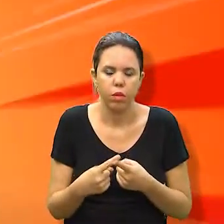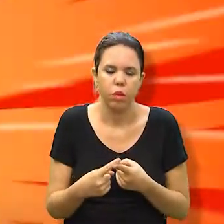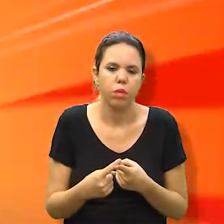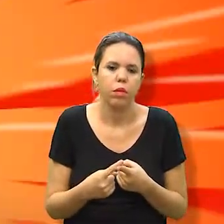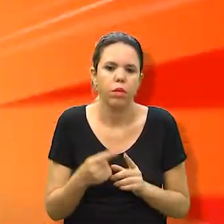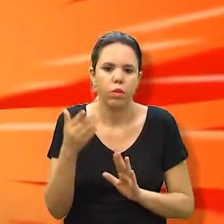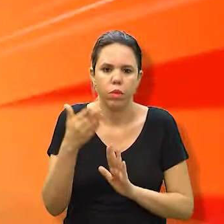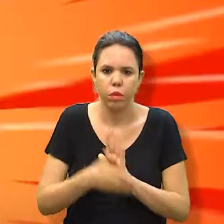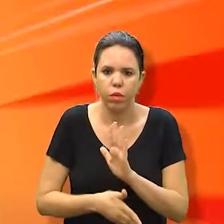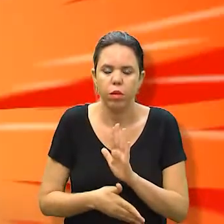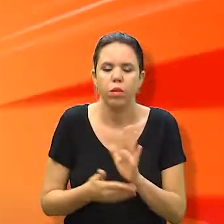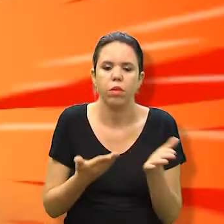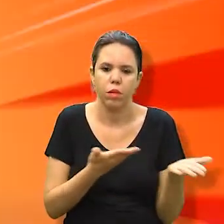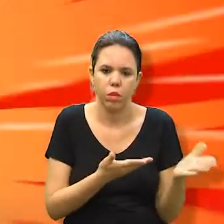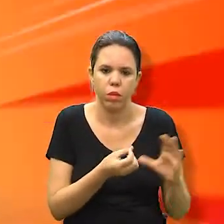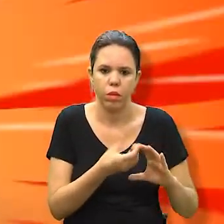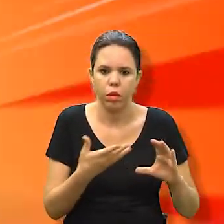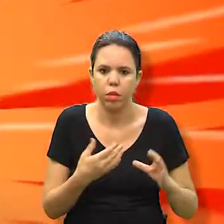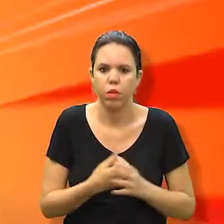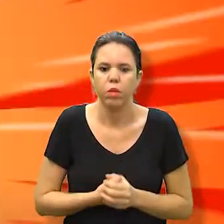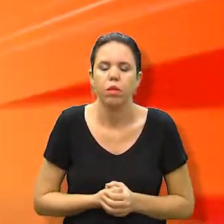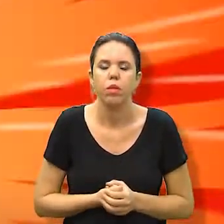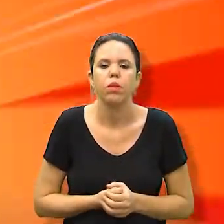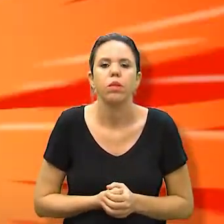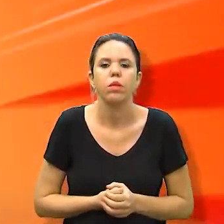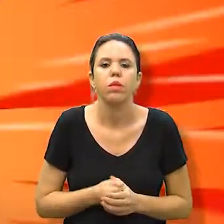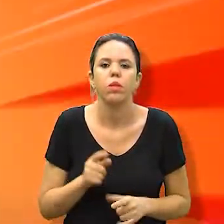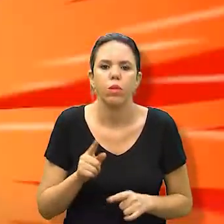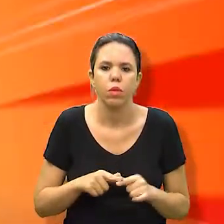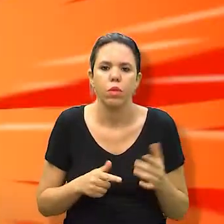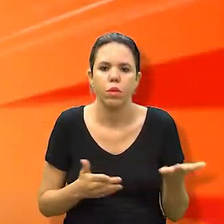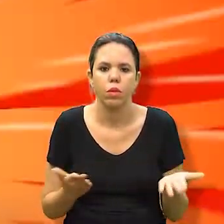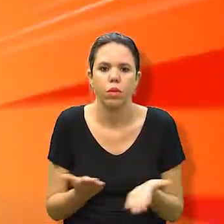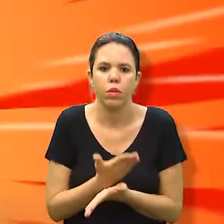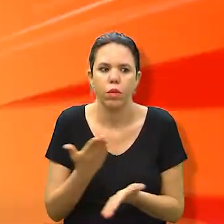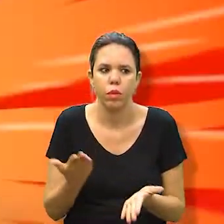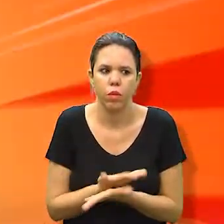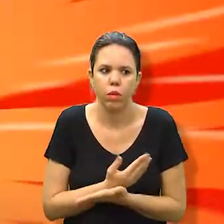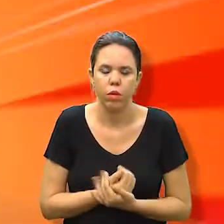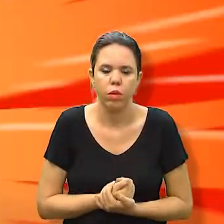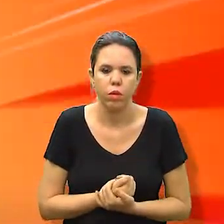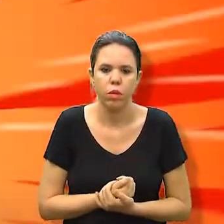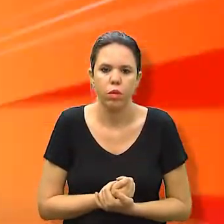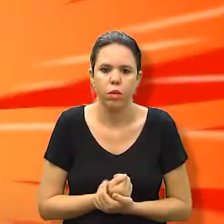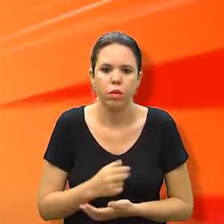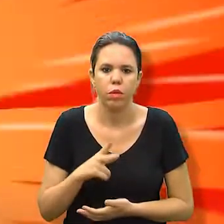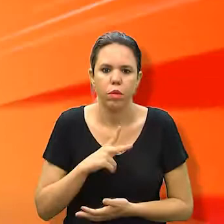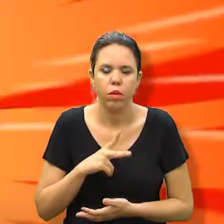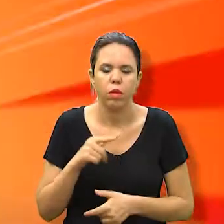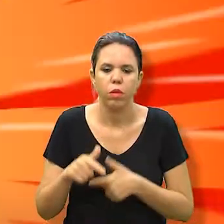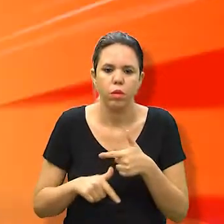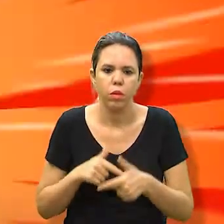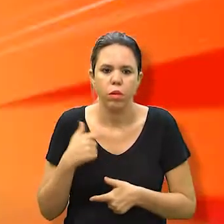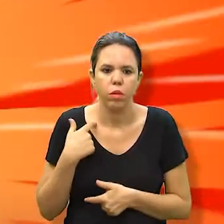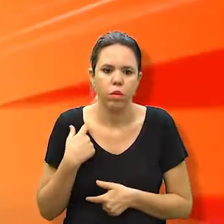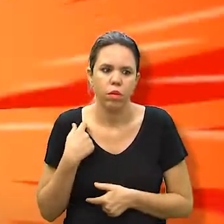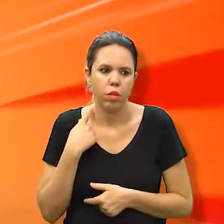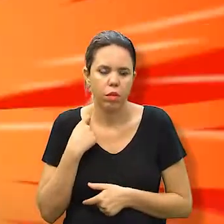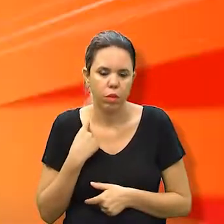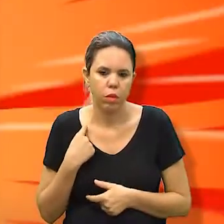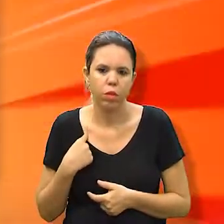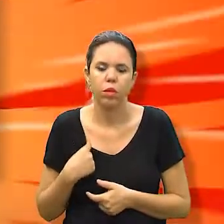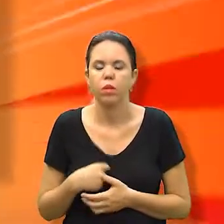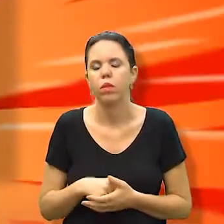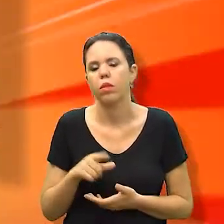ele revela um pouco dessa característica do objeto, do livro como objeto. E, particularmente, pelo trabalho